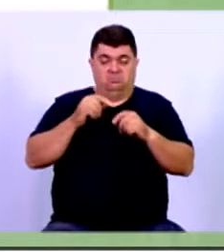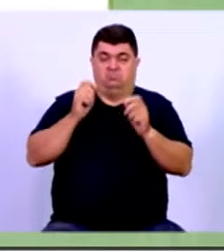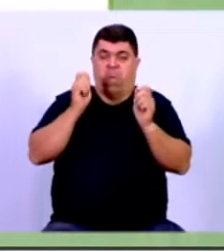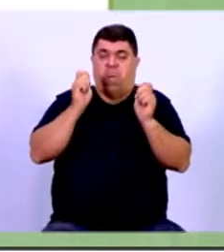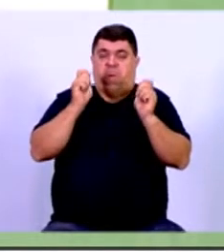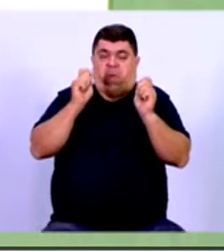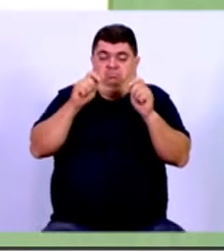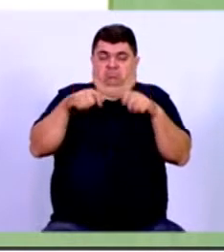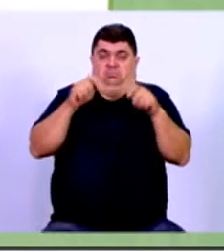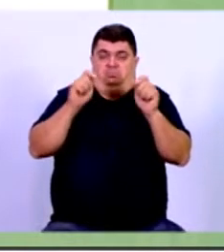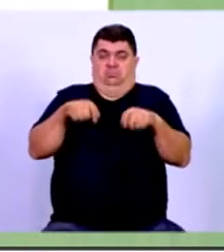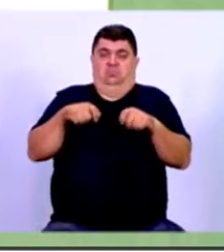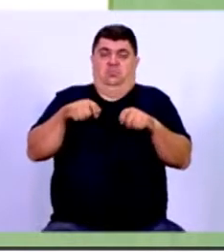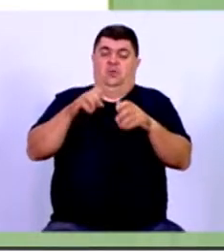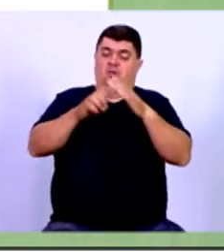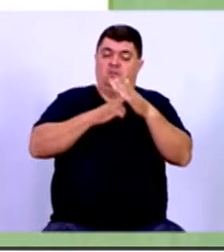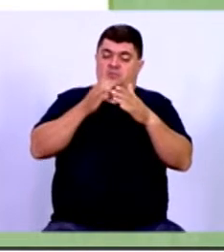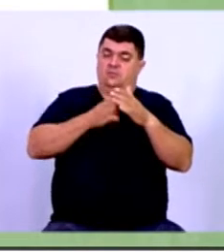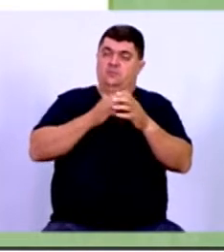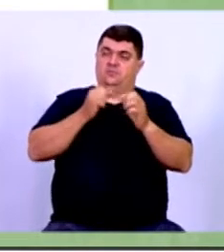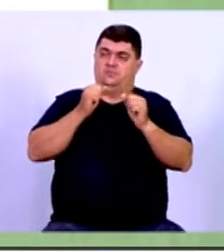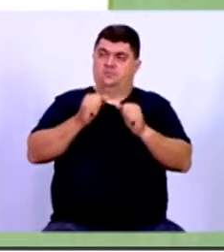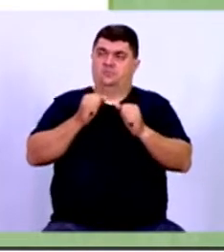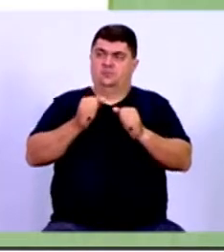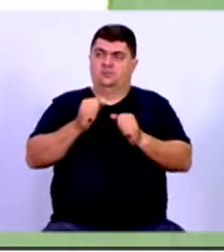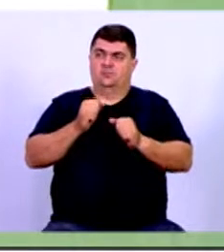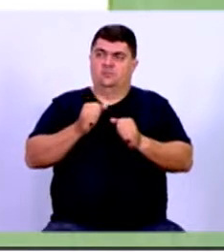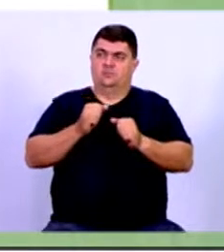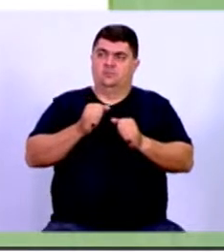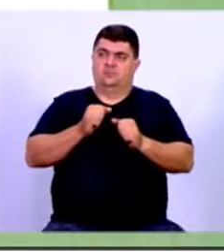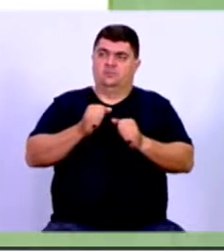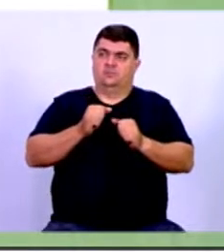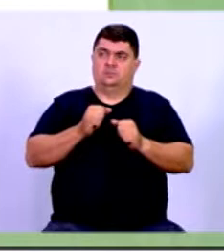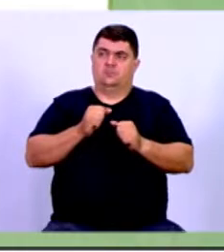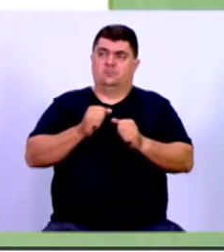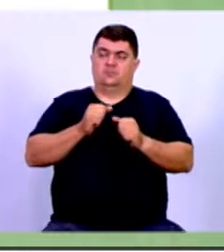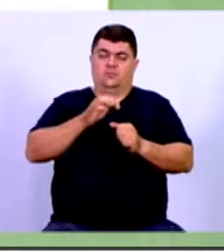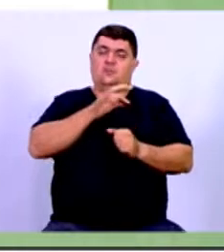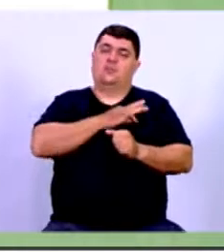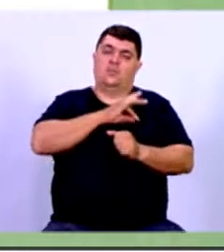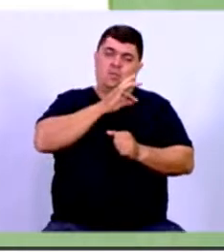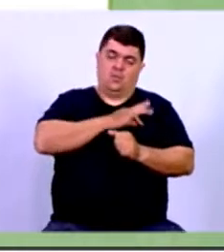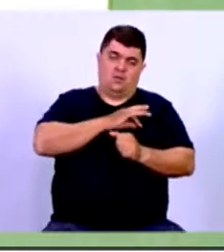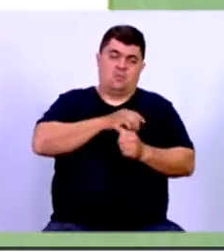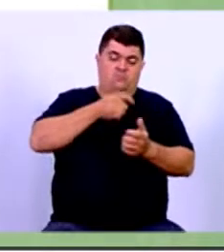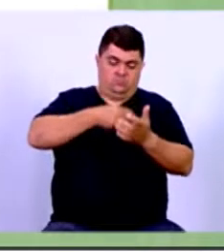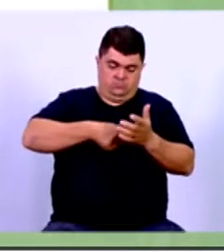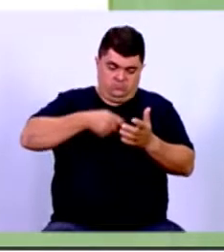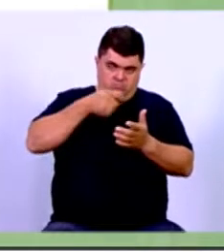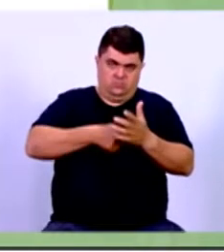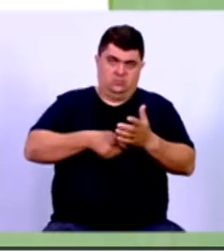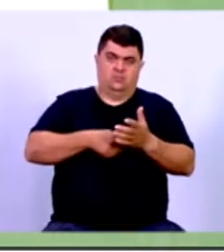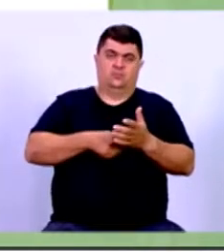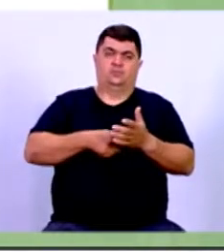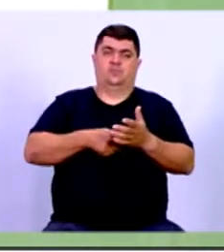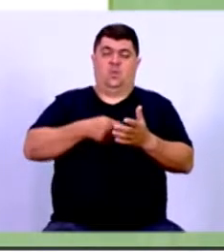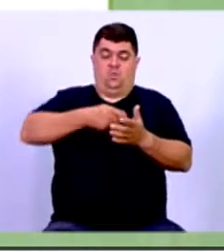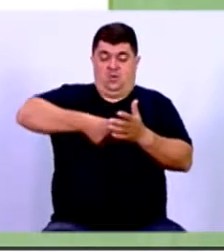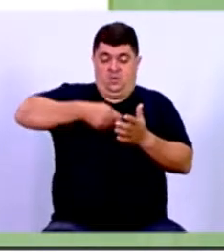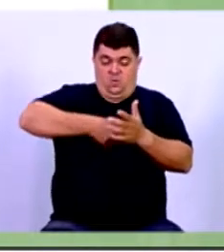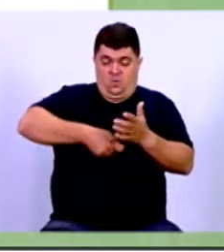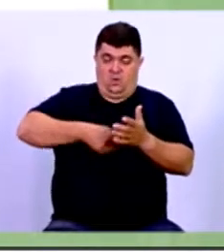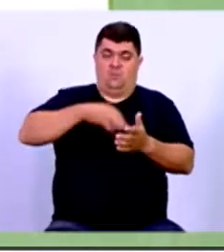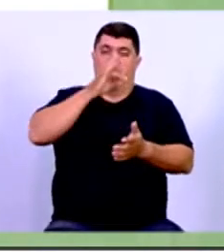instituição, a empresa que está oferecendo, ou seja, a empresa concedente, ela deverá, e nesse caso é